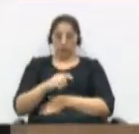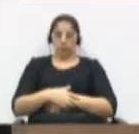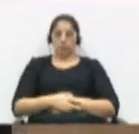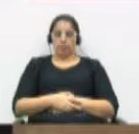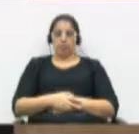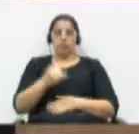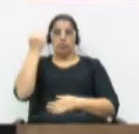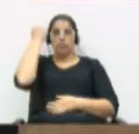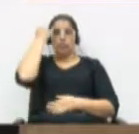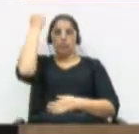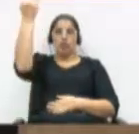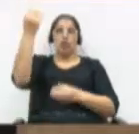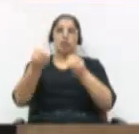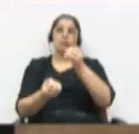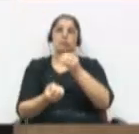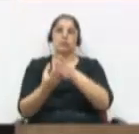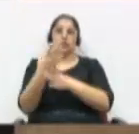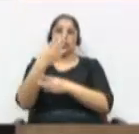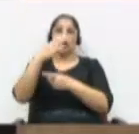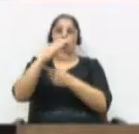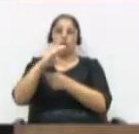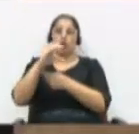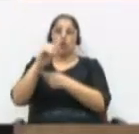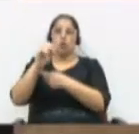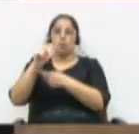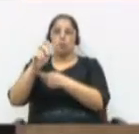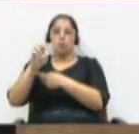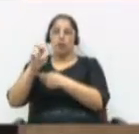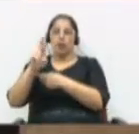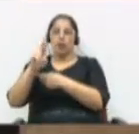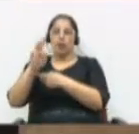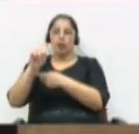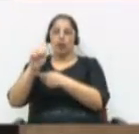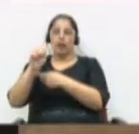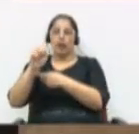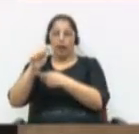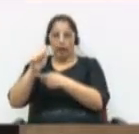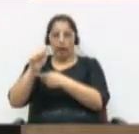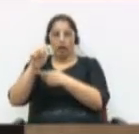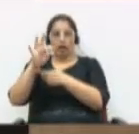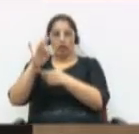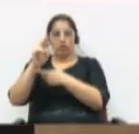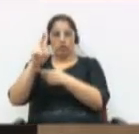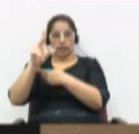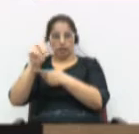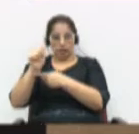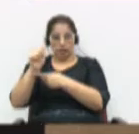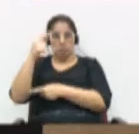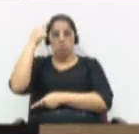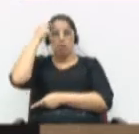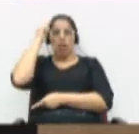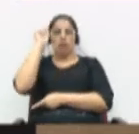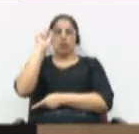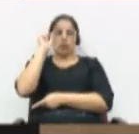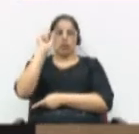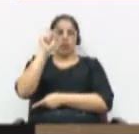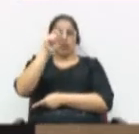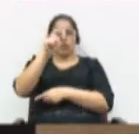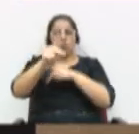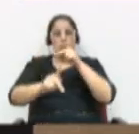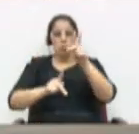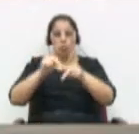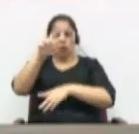essa ideia de criar uma cooperativa, foi justamente pensando na população da cidade de